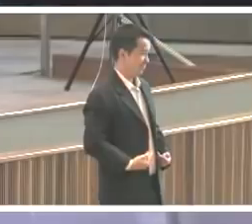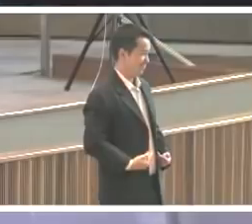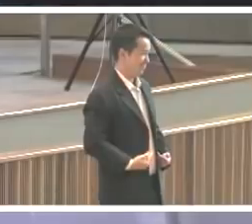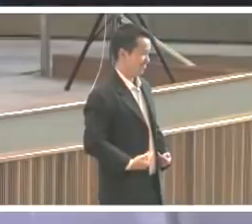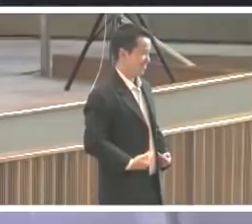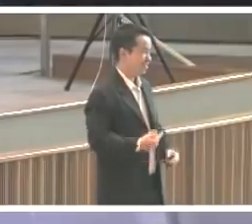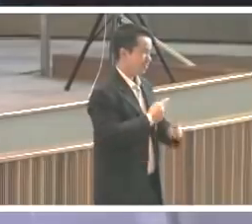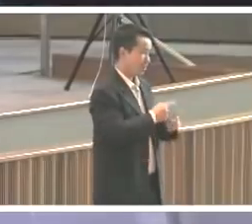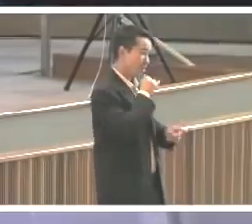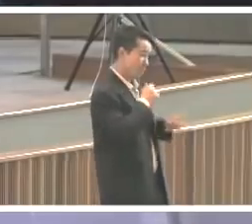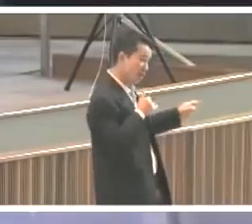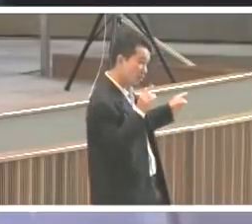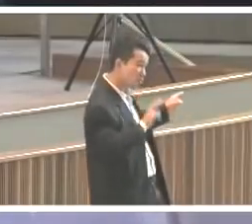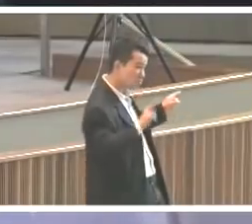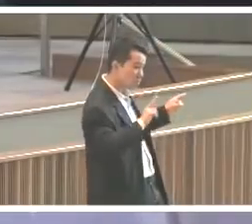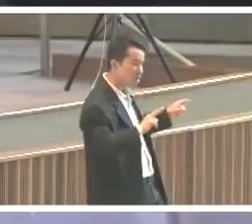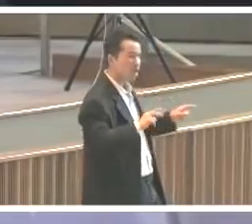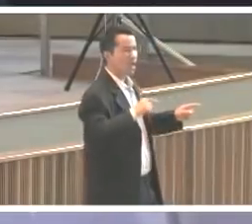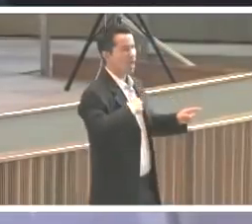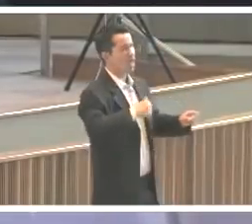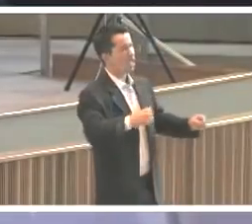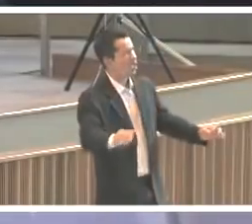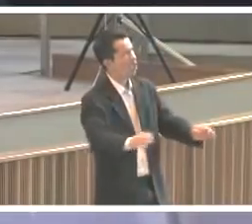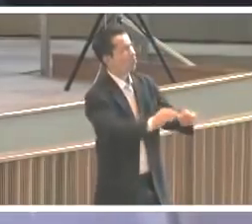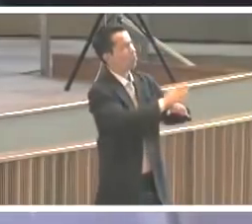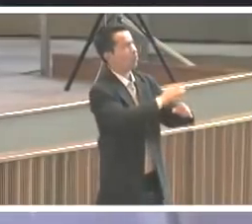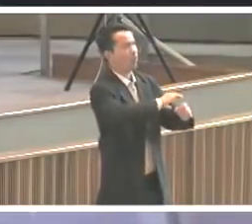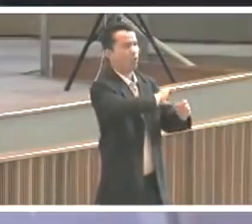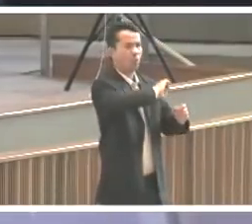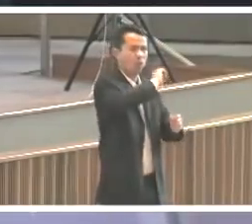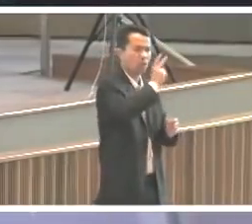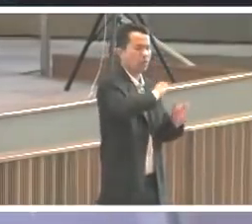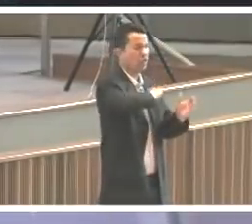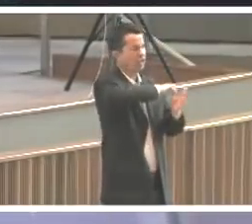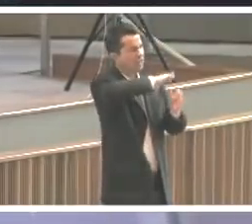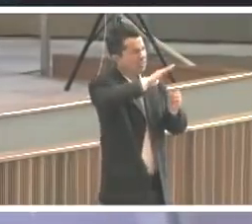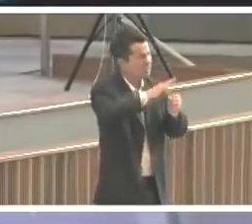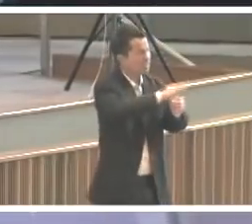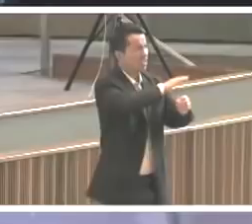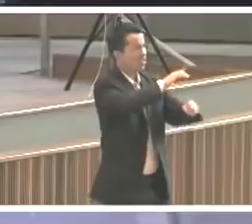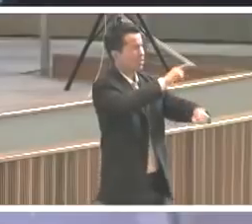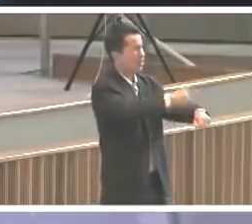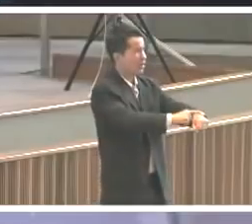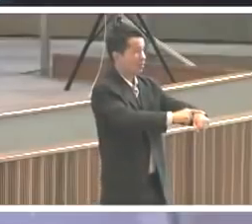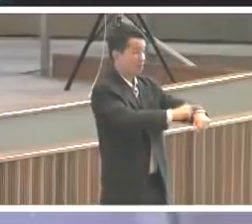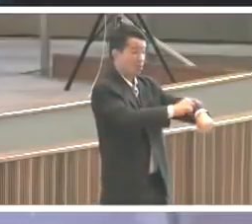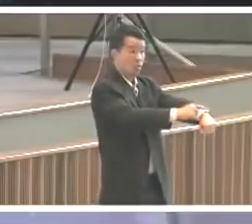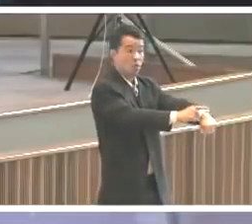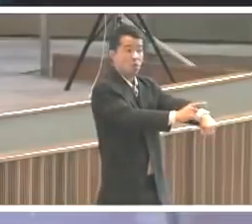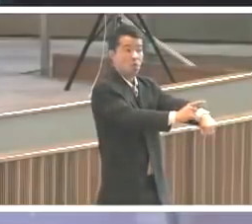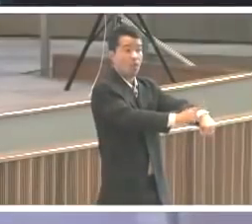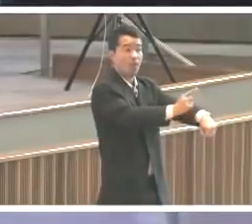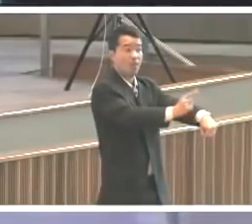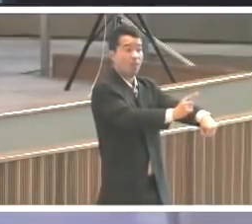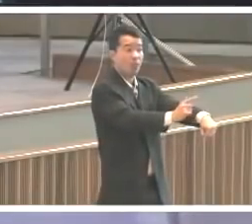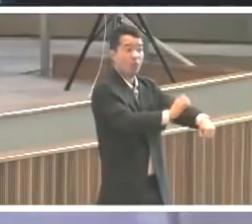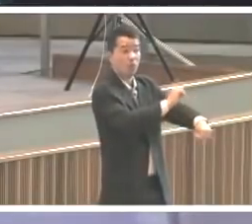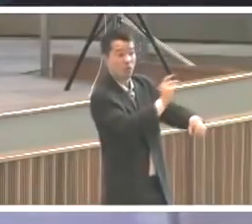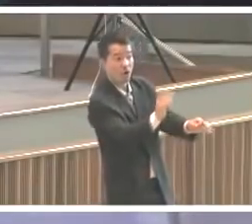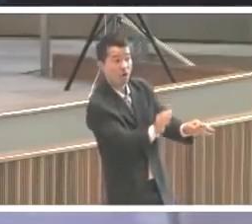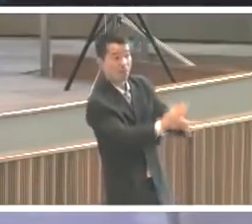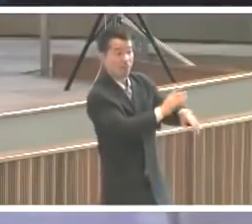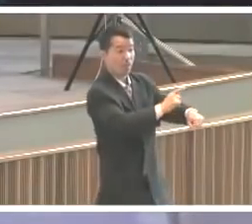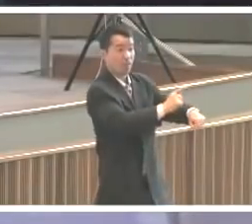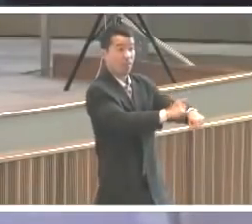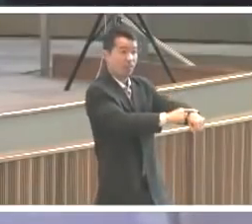né? Ou na plenitude dos tempos. E aí a palavra é, quando se completou, a ideia era